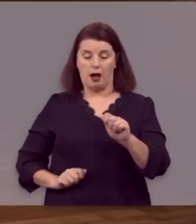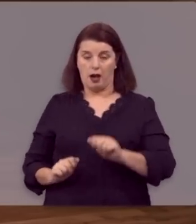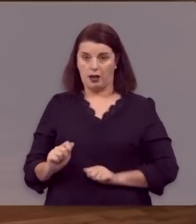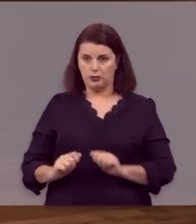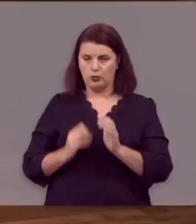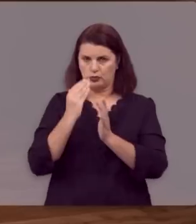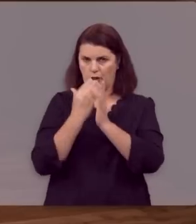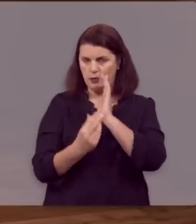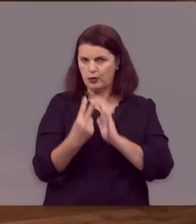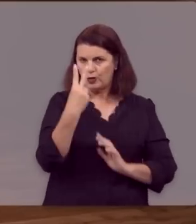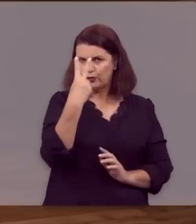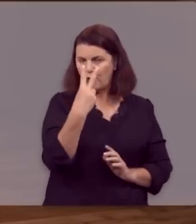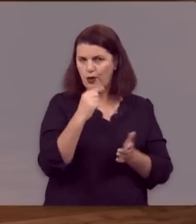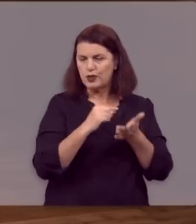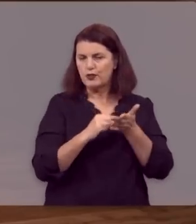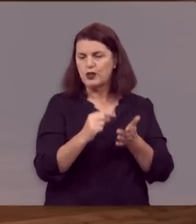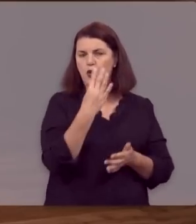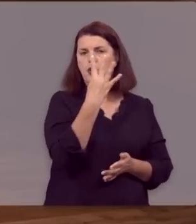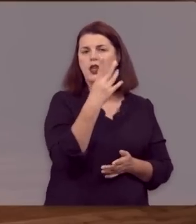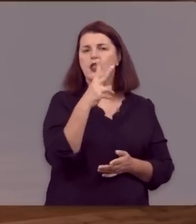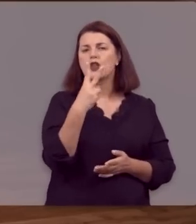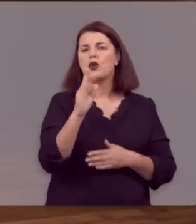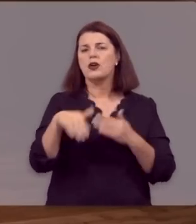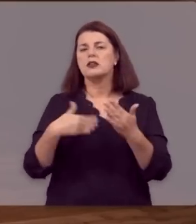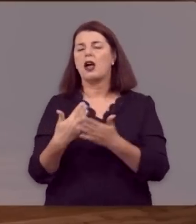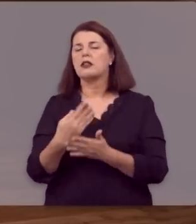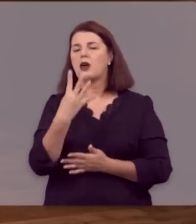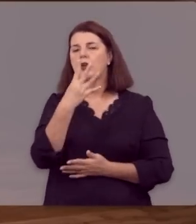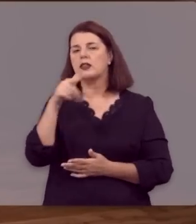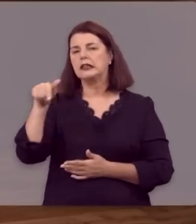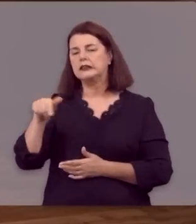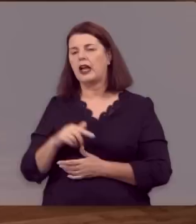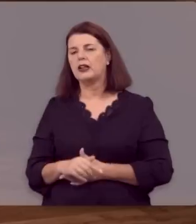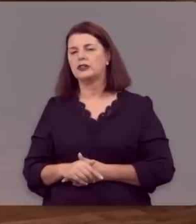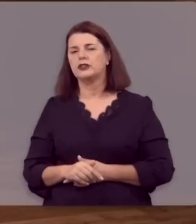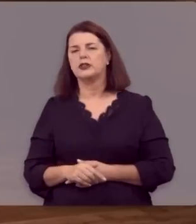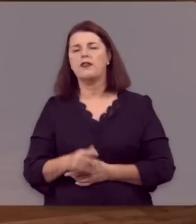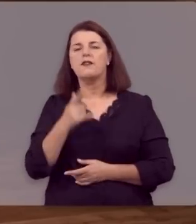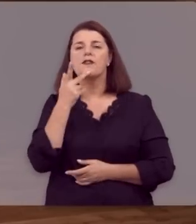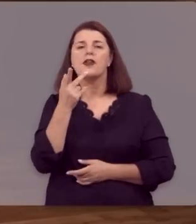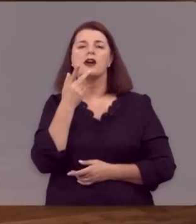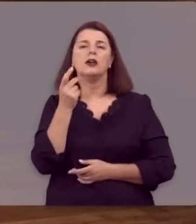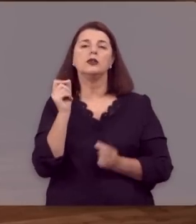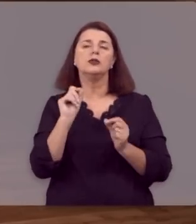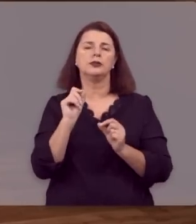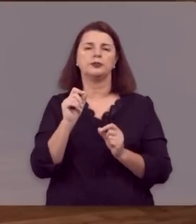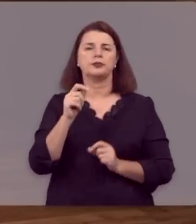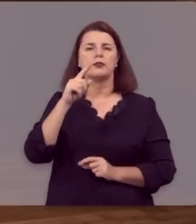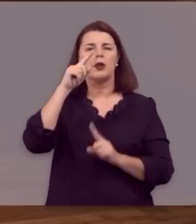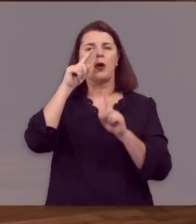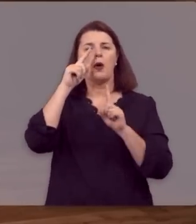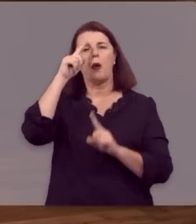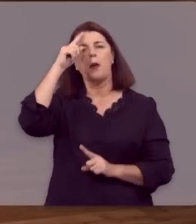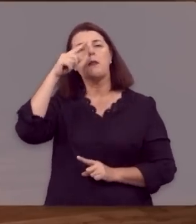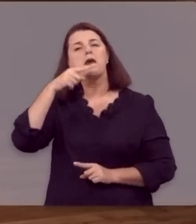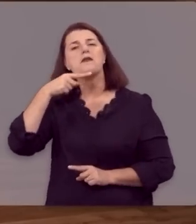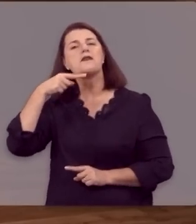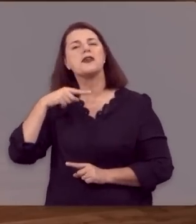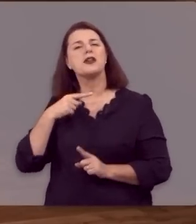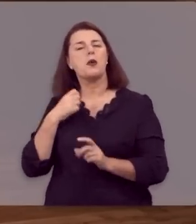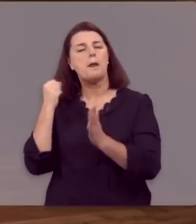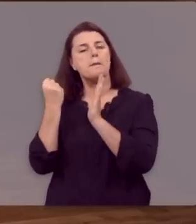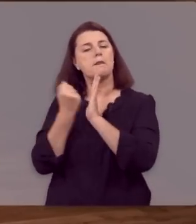Atos 2, 42 a 47, retrata-nos o perfil, as marcas